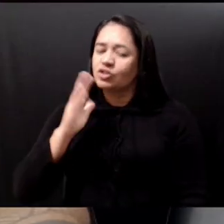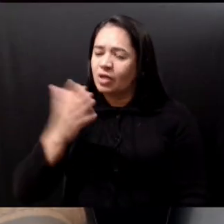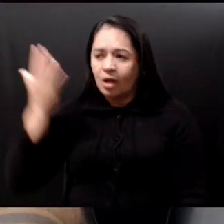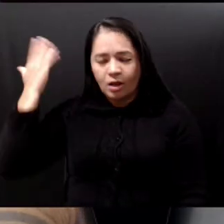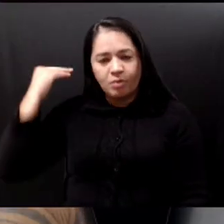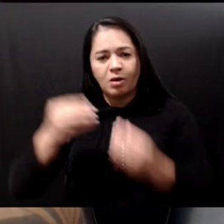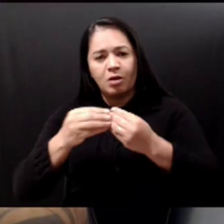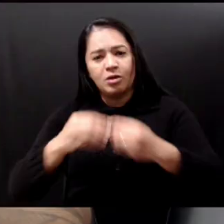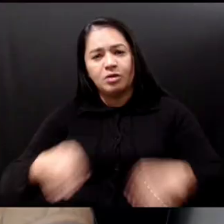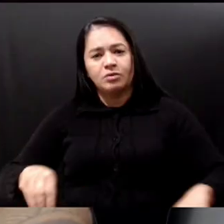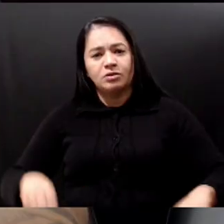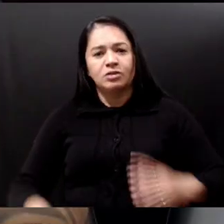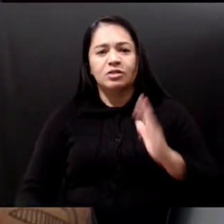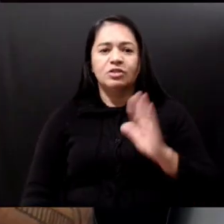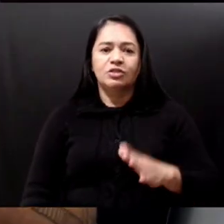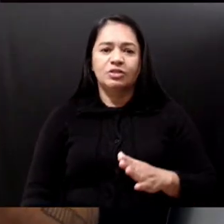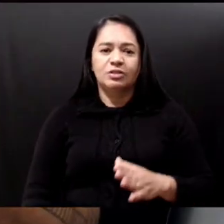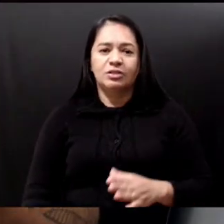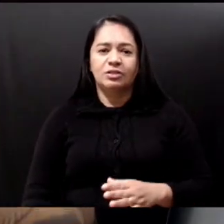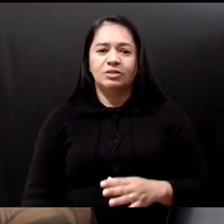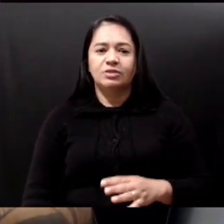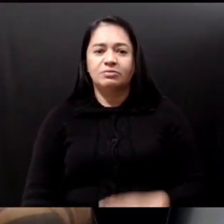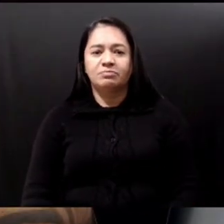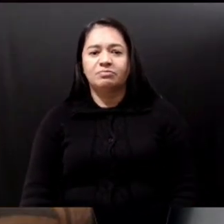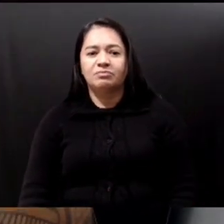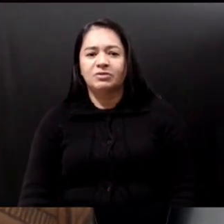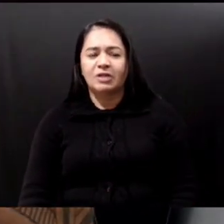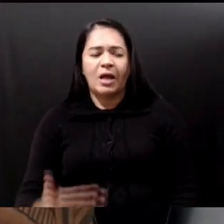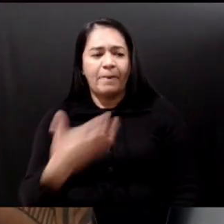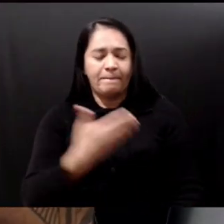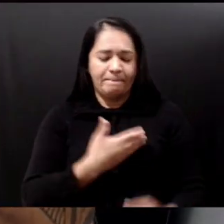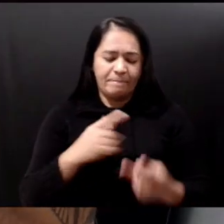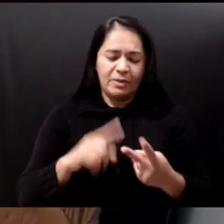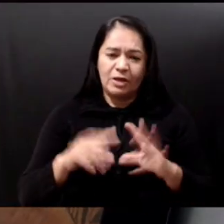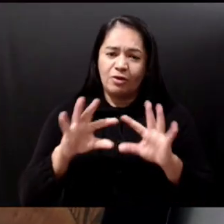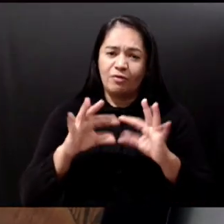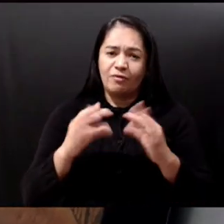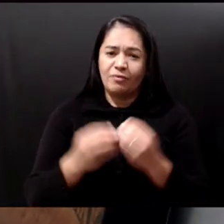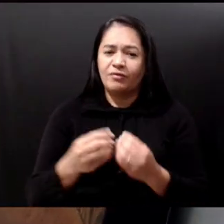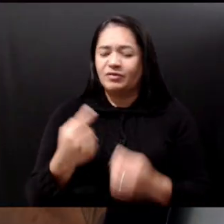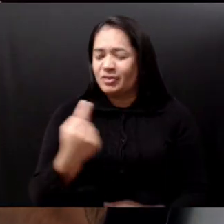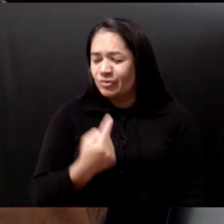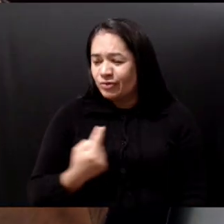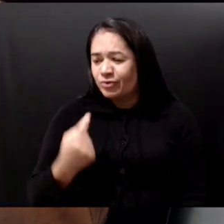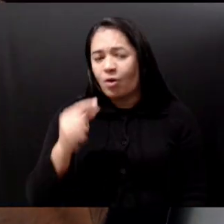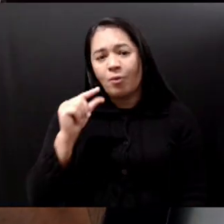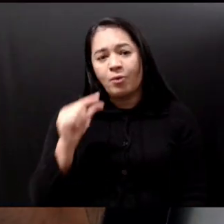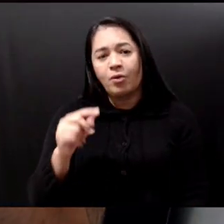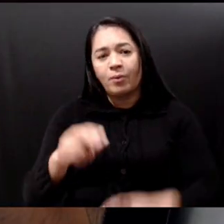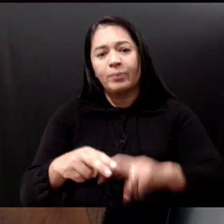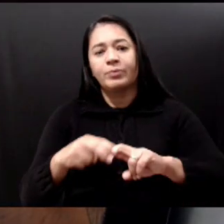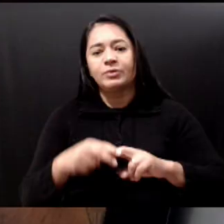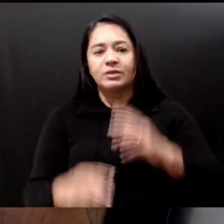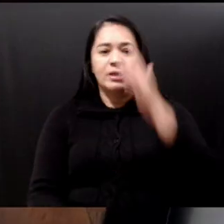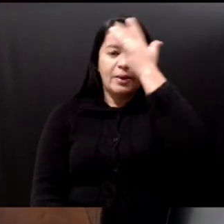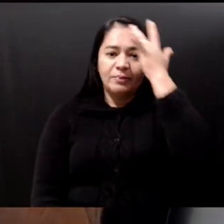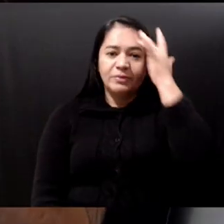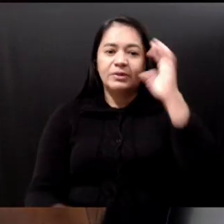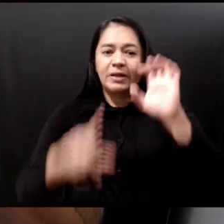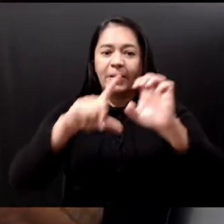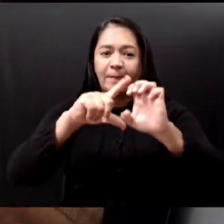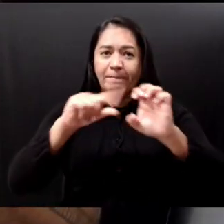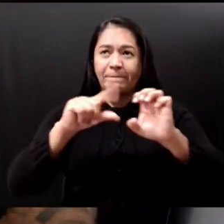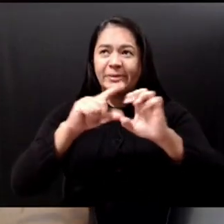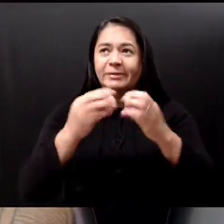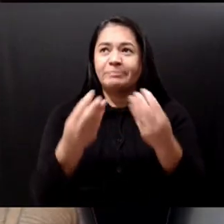desde família, de amigos, você acaba se isolando um pouco. Até por isso que o pessoal fala que empreender é muito